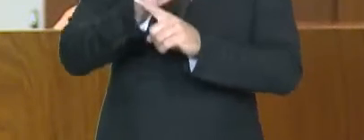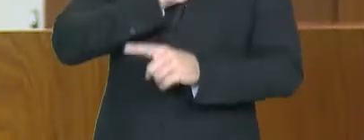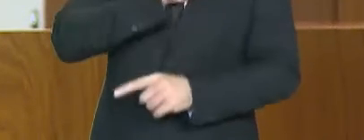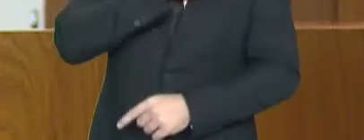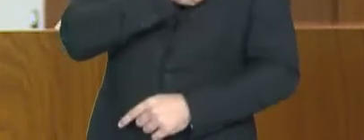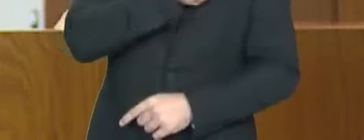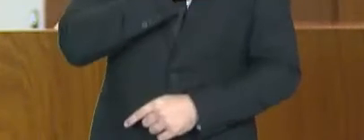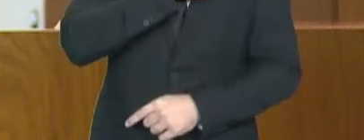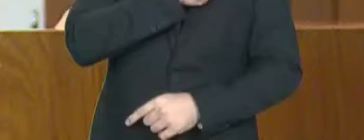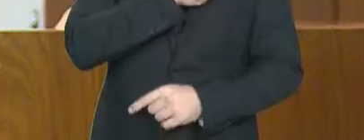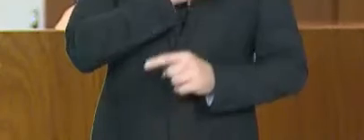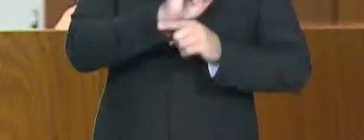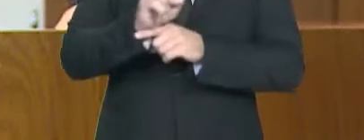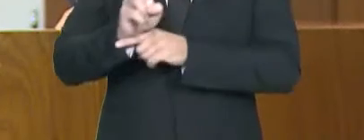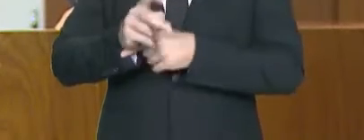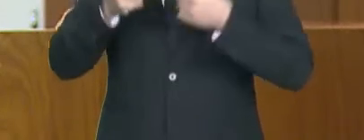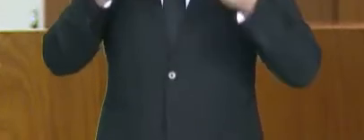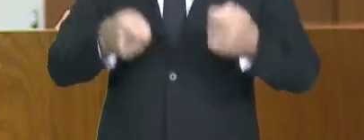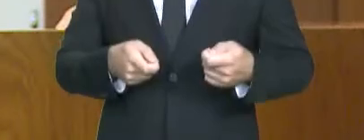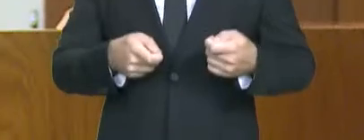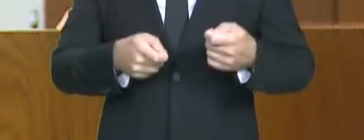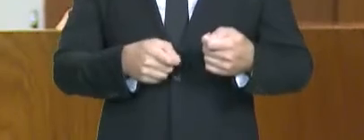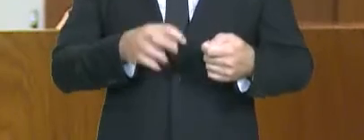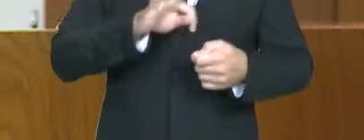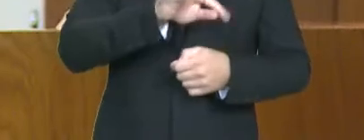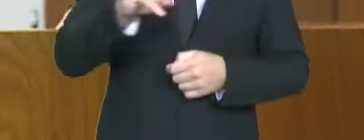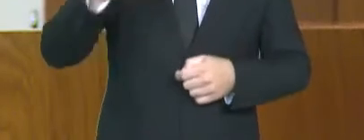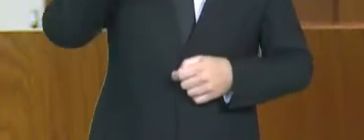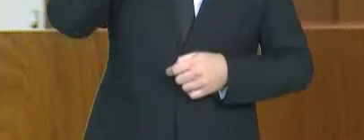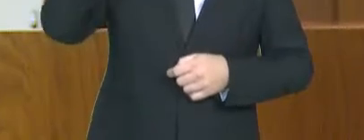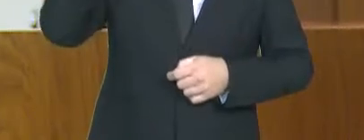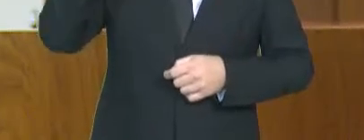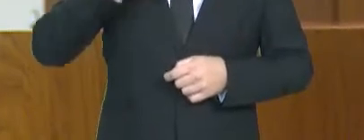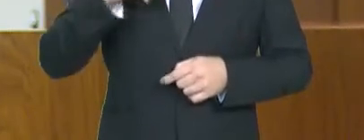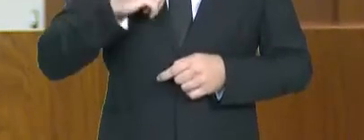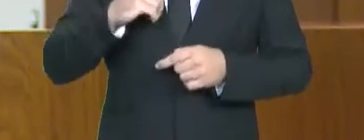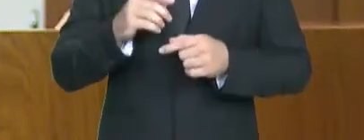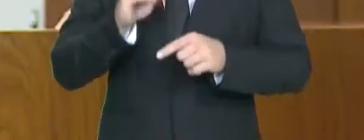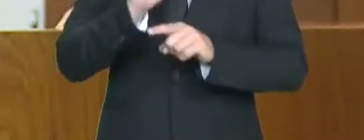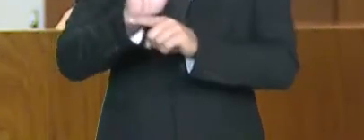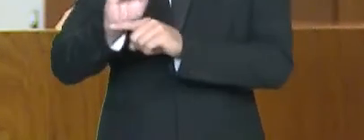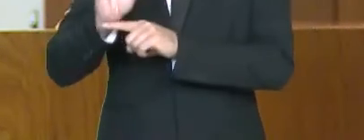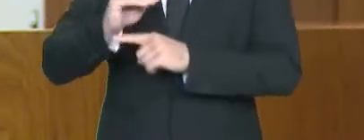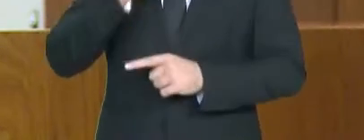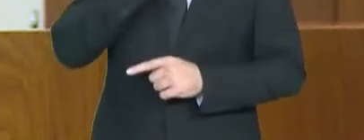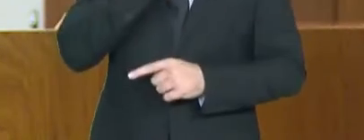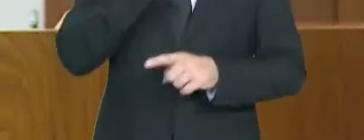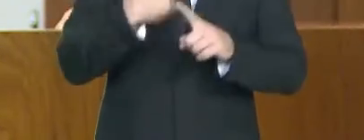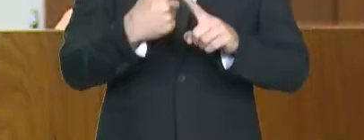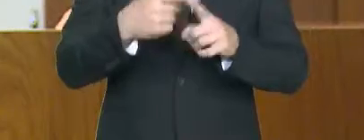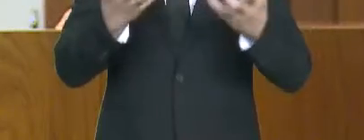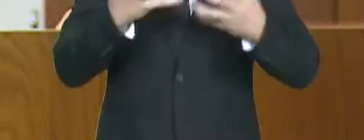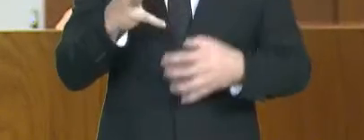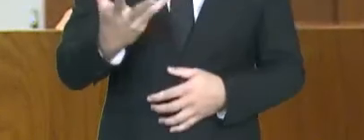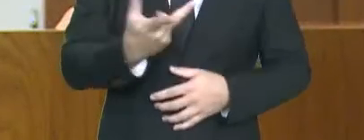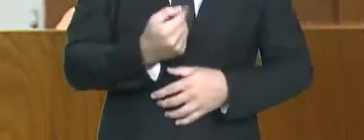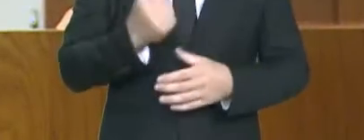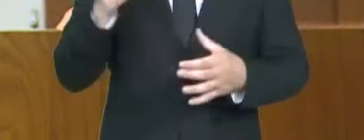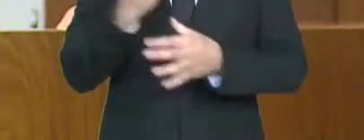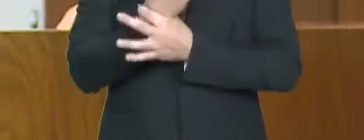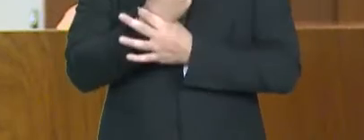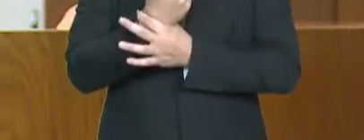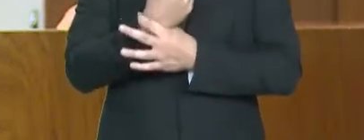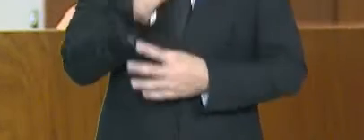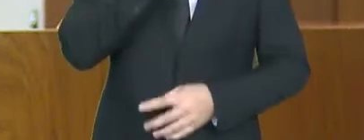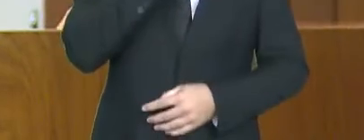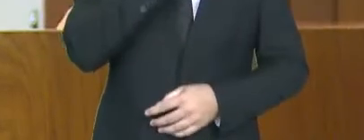de todos os produtores para que se garanta a qualidade e a segurança do pescado para que o